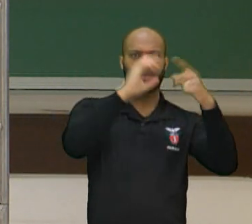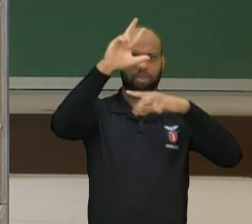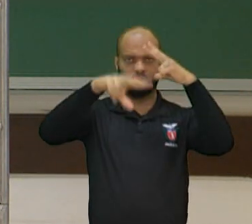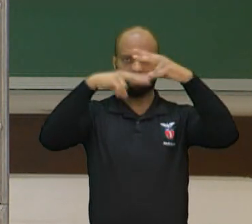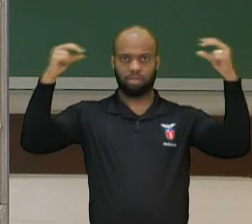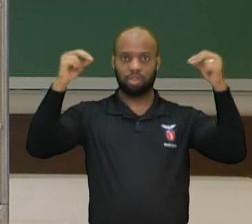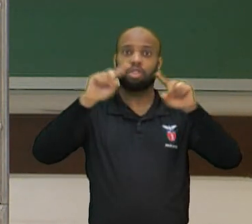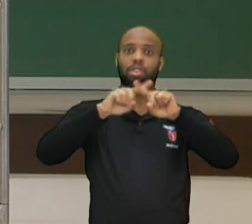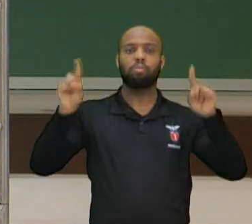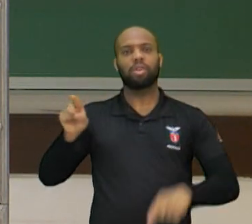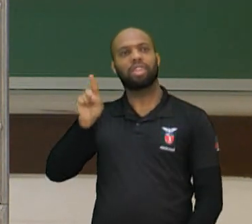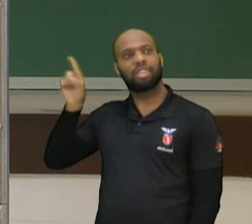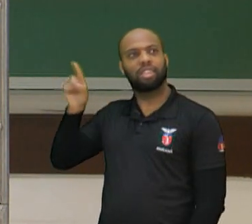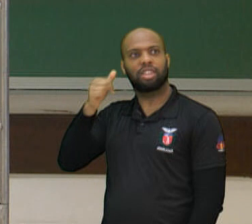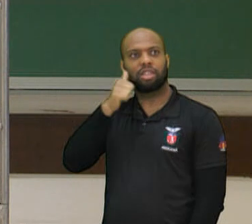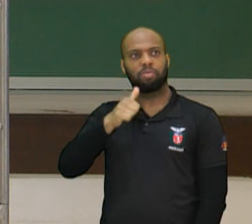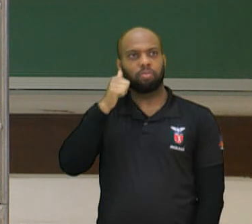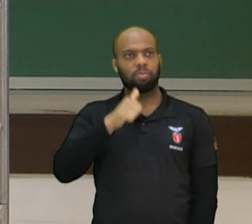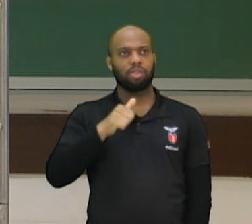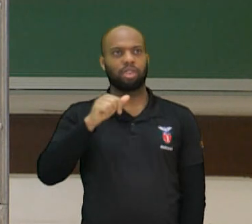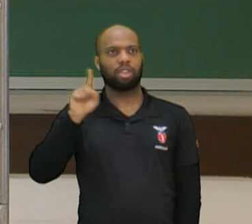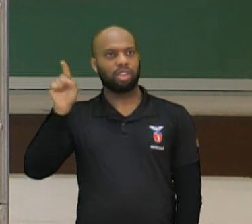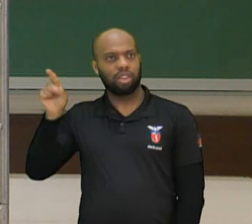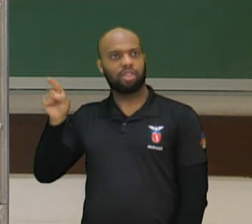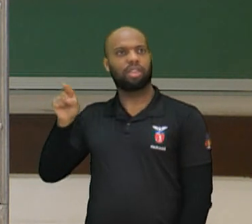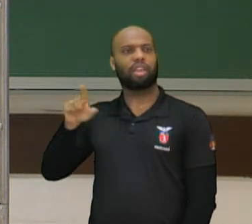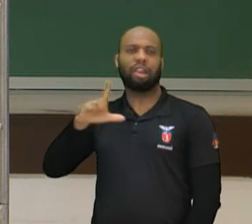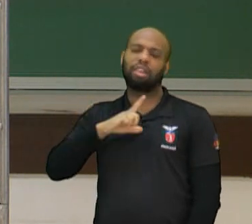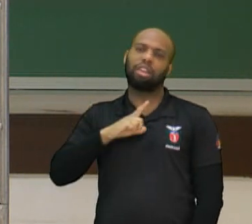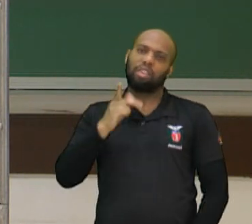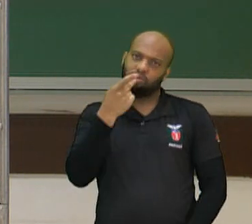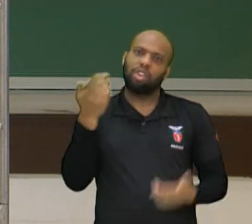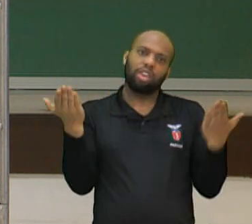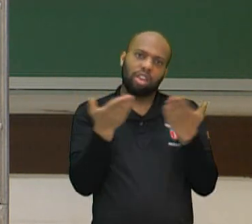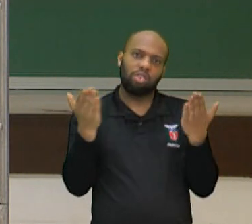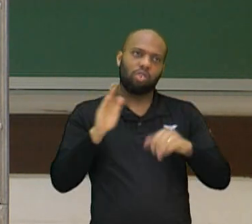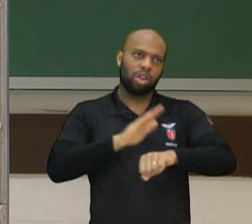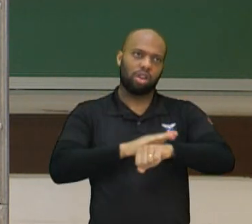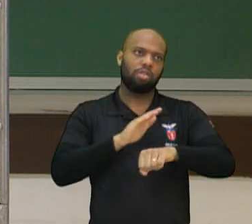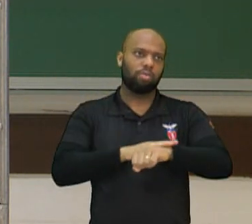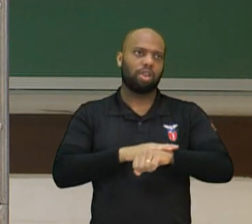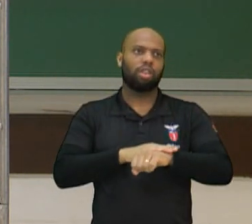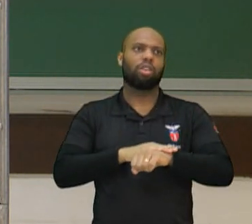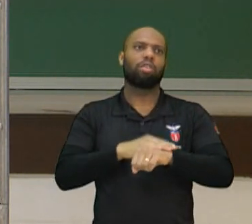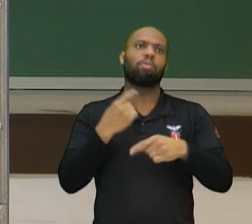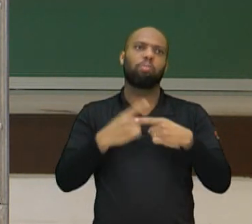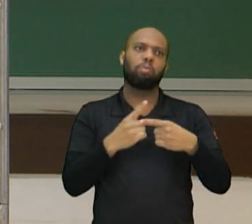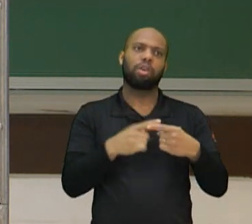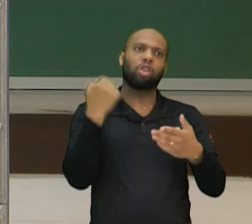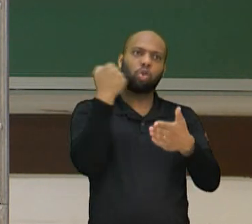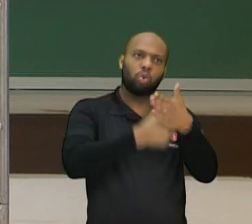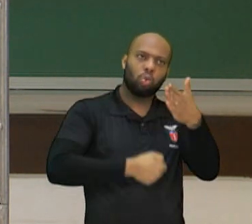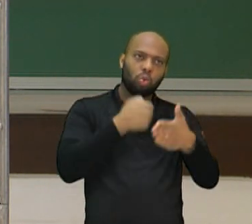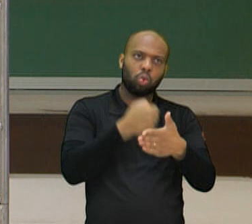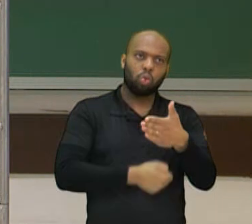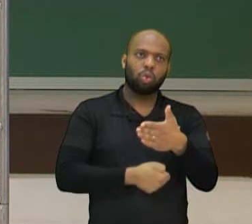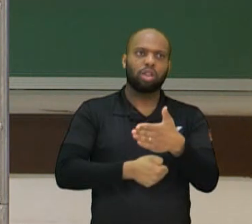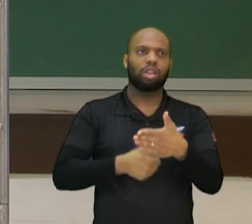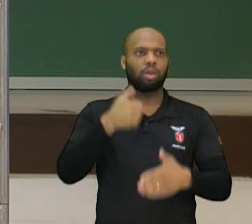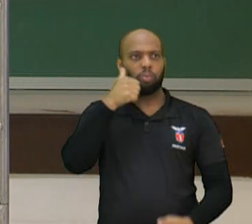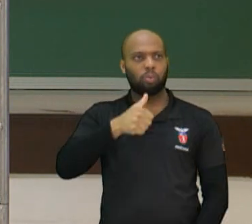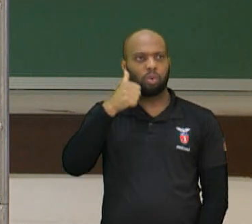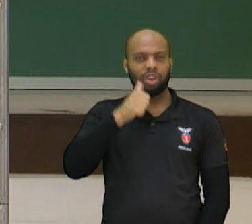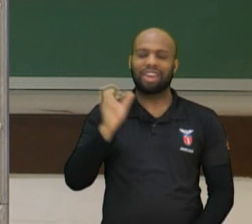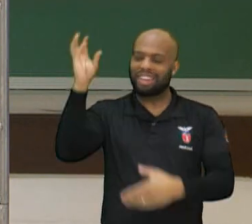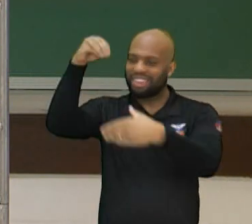Mas as sufragistas merecem a citação neste momento particular em que recordamos uma mulher que lá